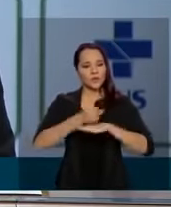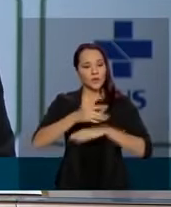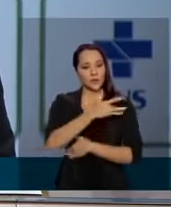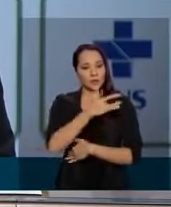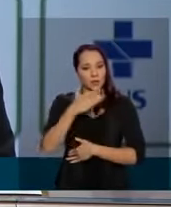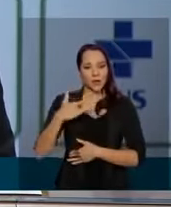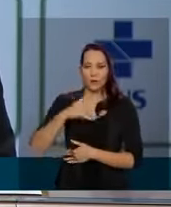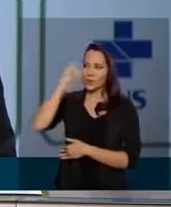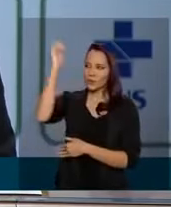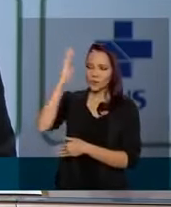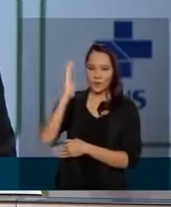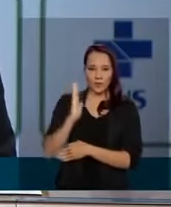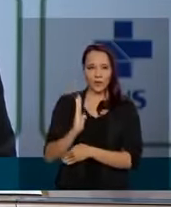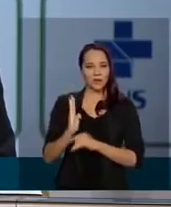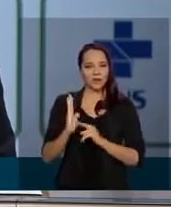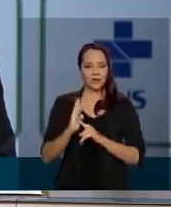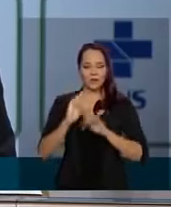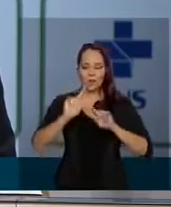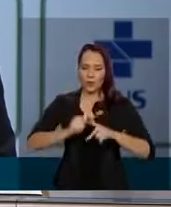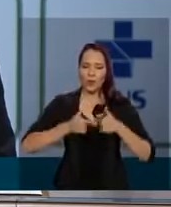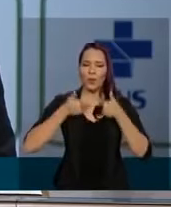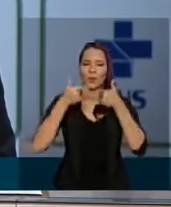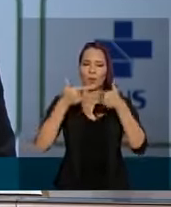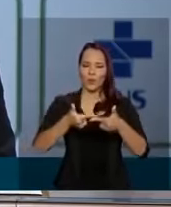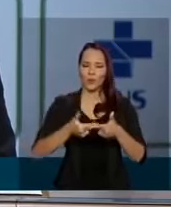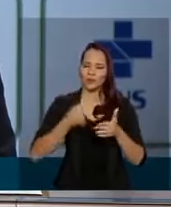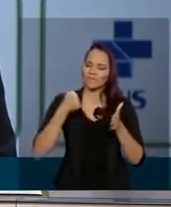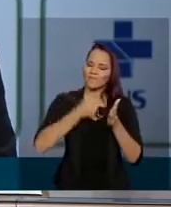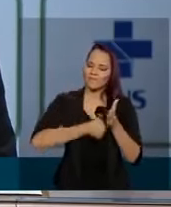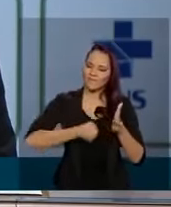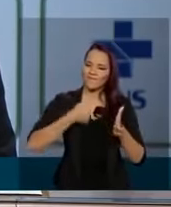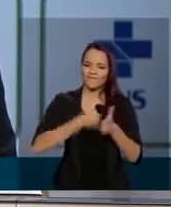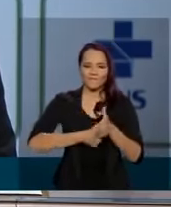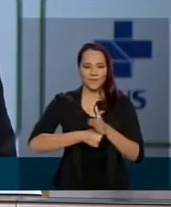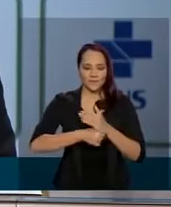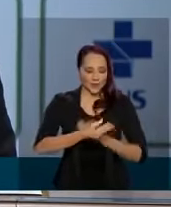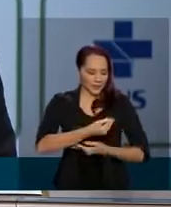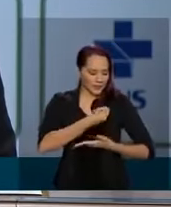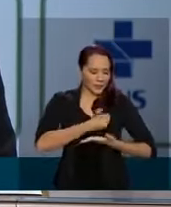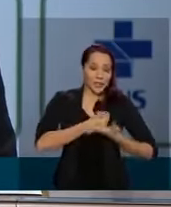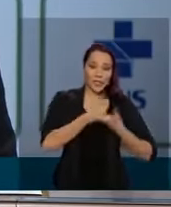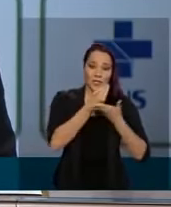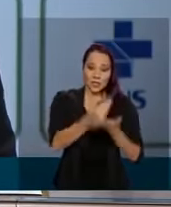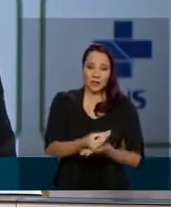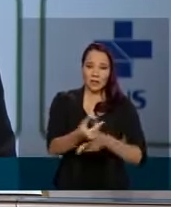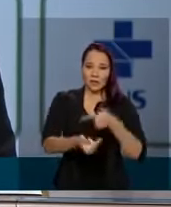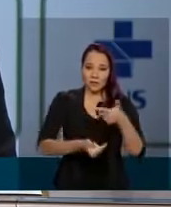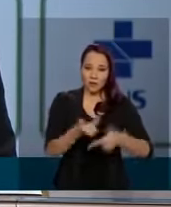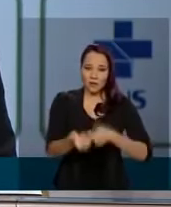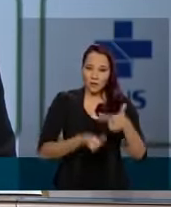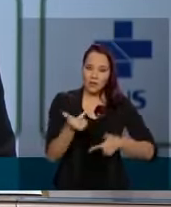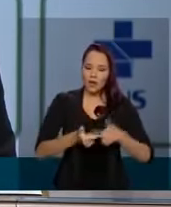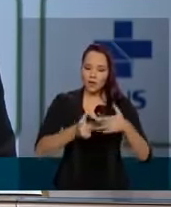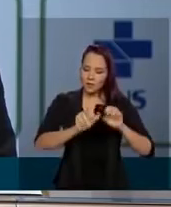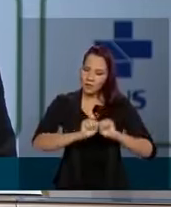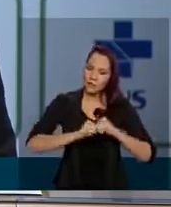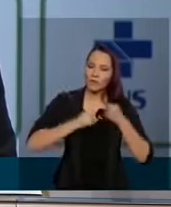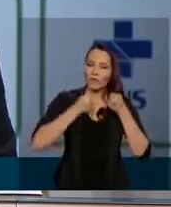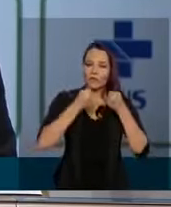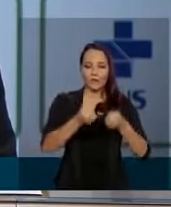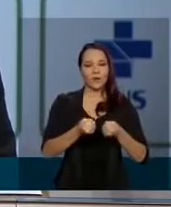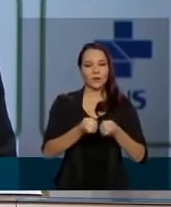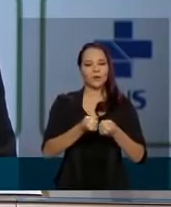nosso país que lutam, labutam, dão a sua vida, trabalham e se esforçam